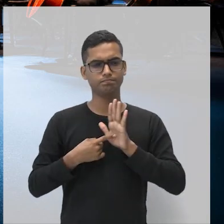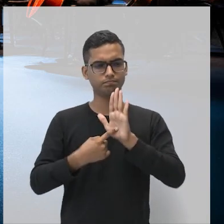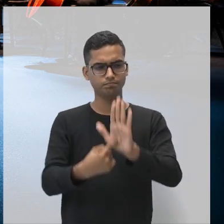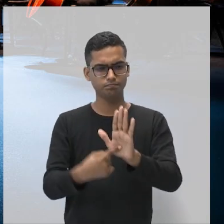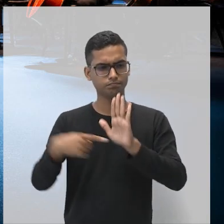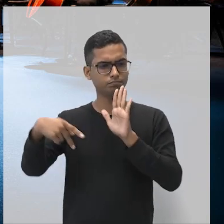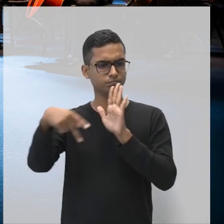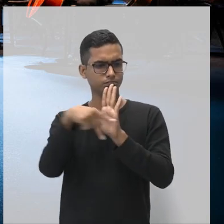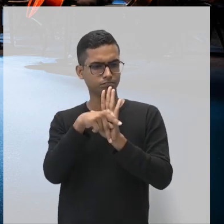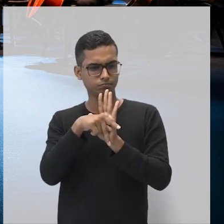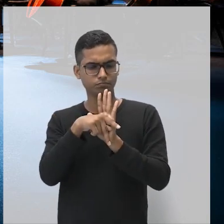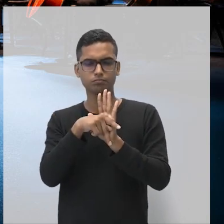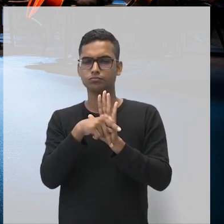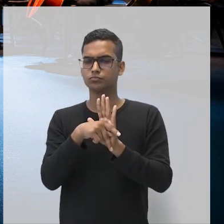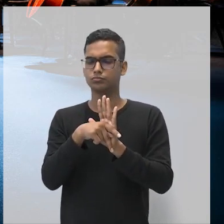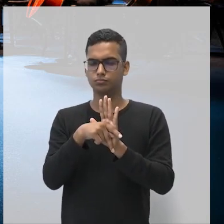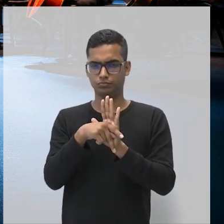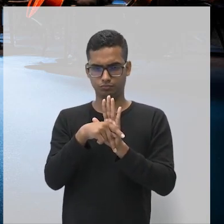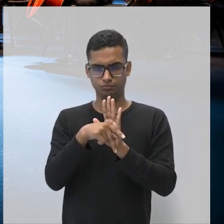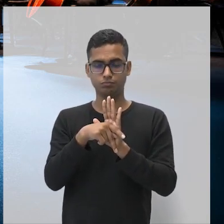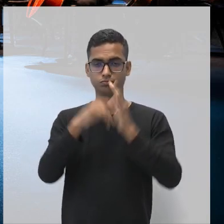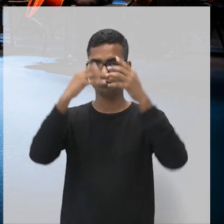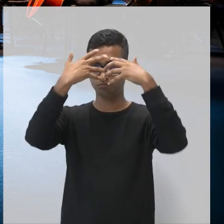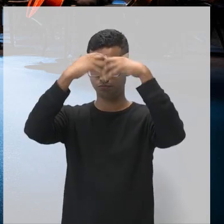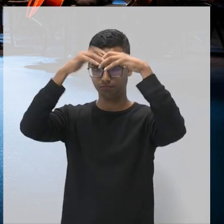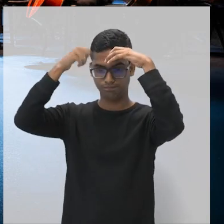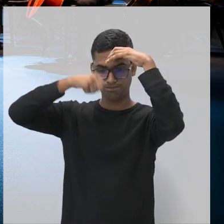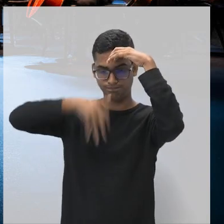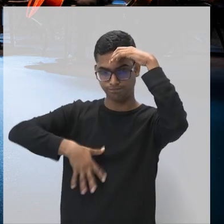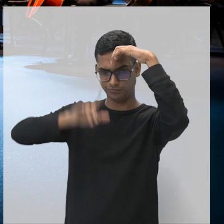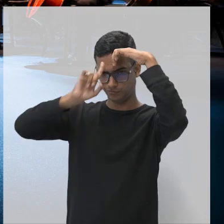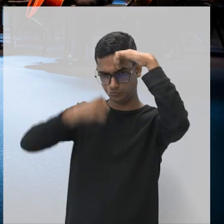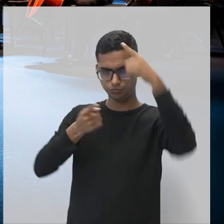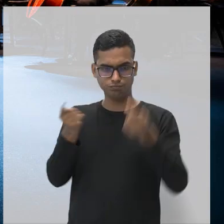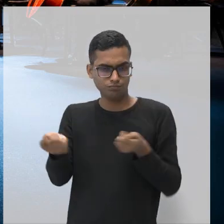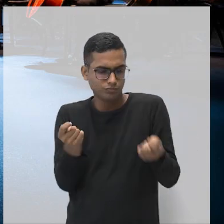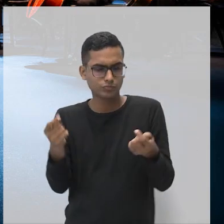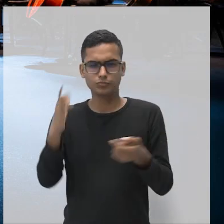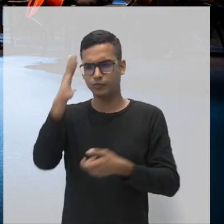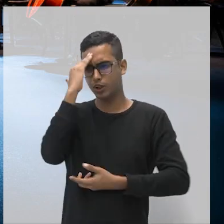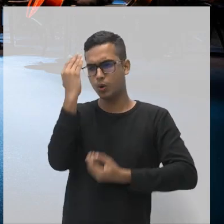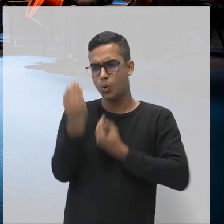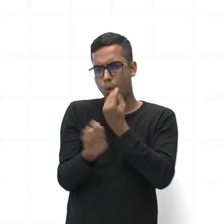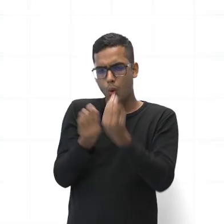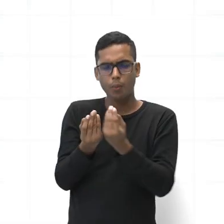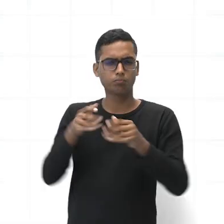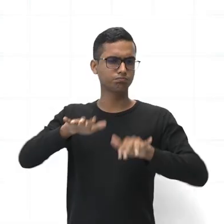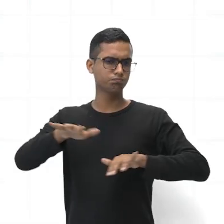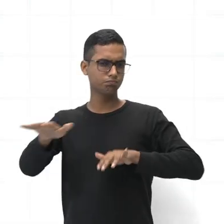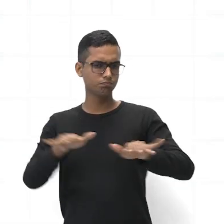coordenação do sistema nervoso, é que a gente vai tentar compreender a relação entre ambos.